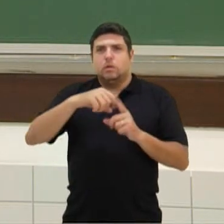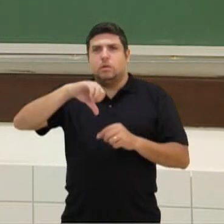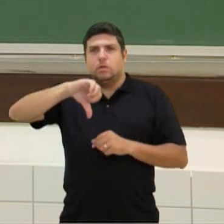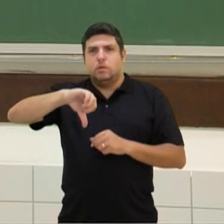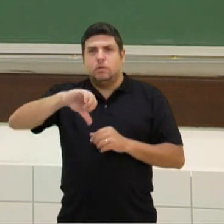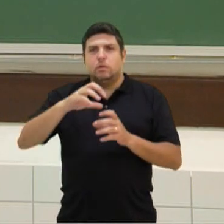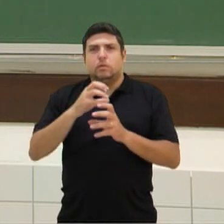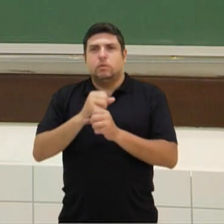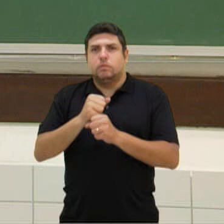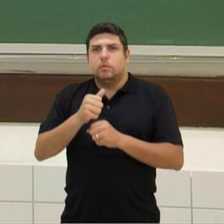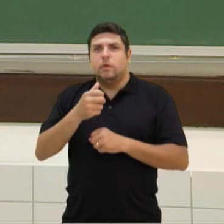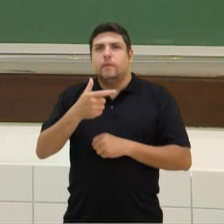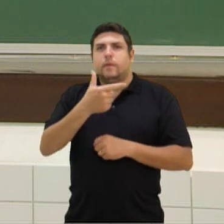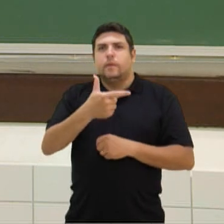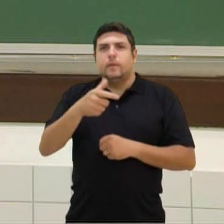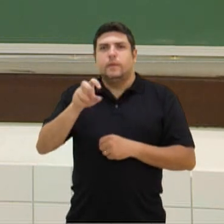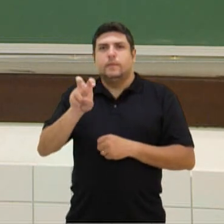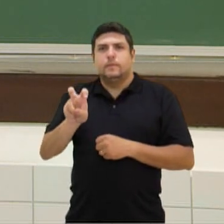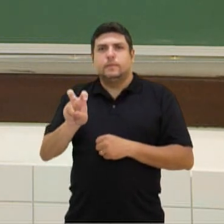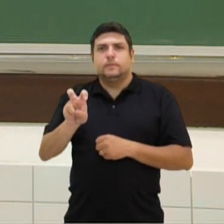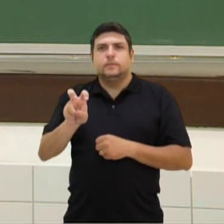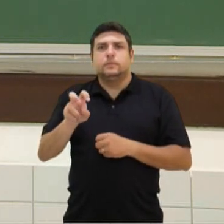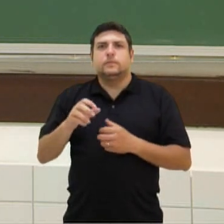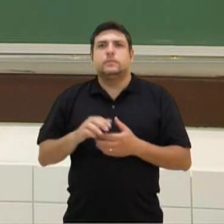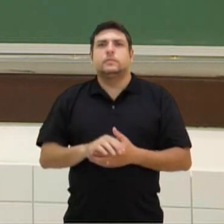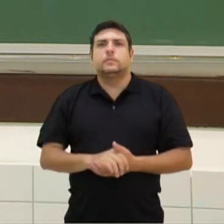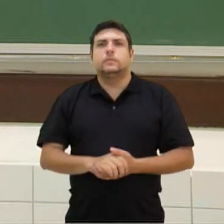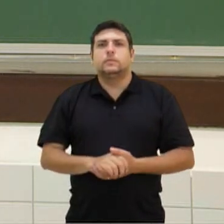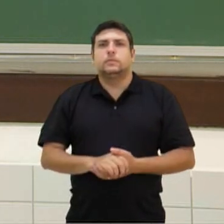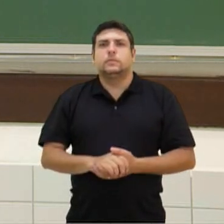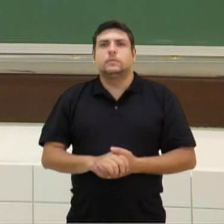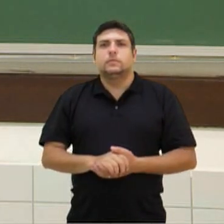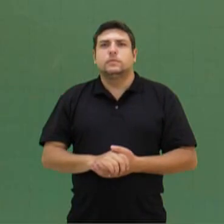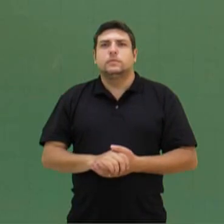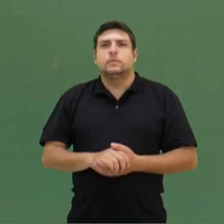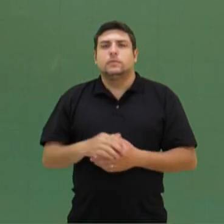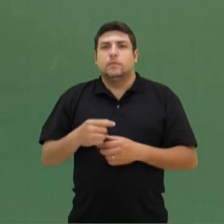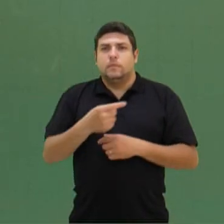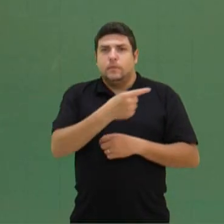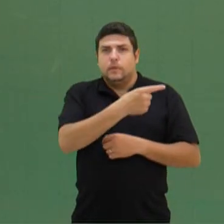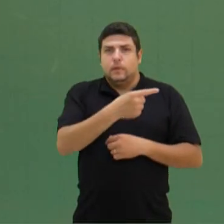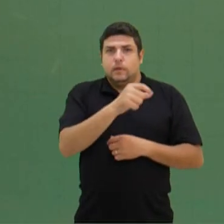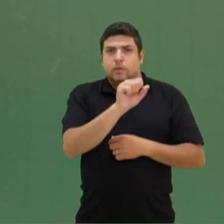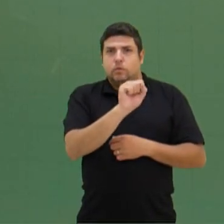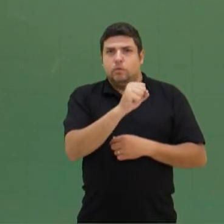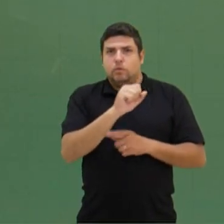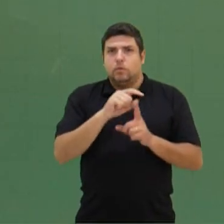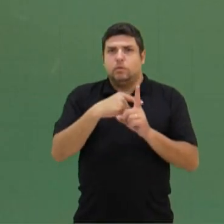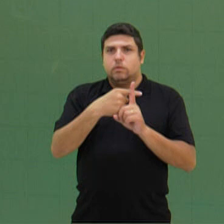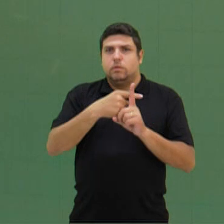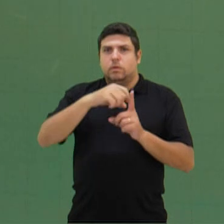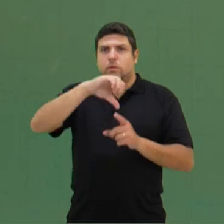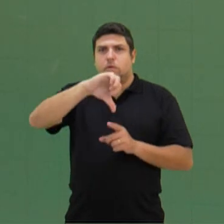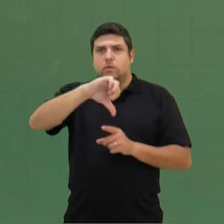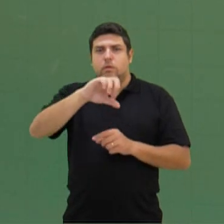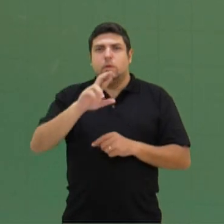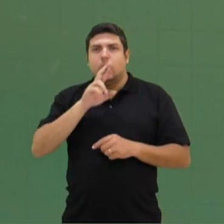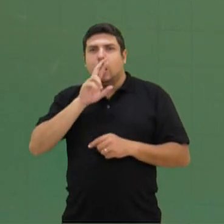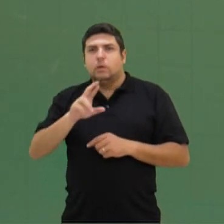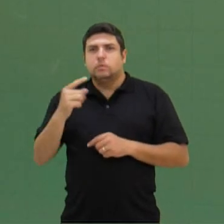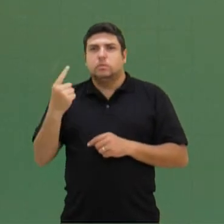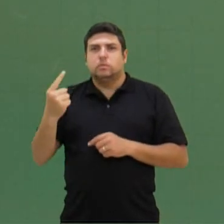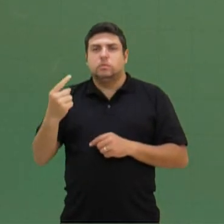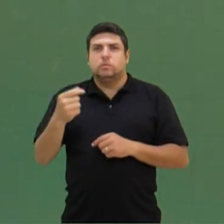25. Ó, vamos trazer aqui então a solução. Negativo 8 mais 9, 1. 1